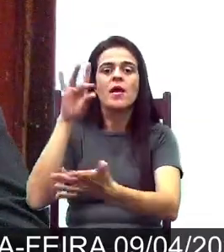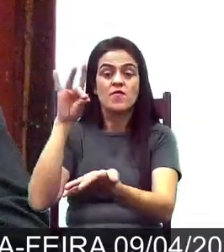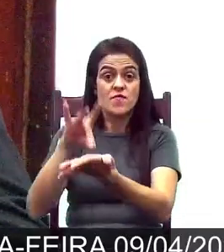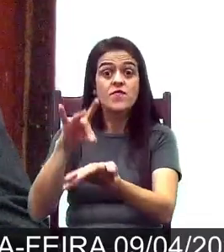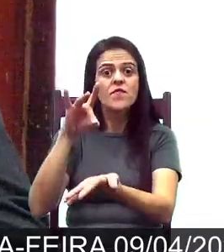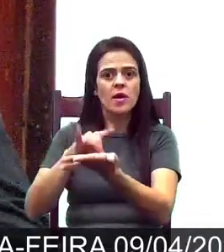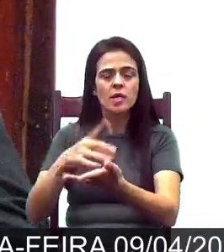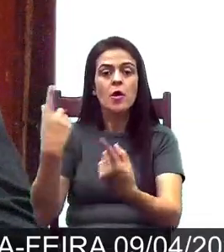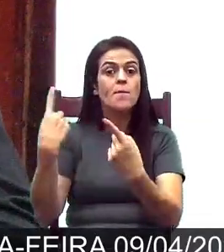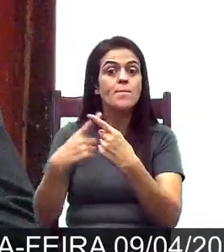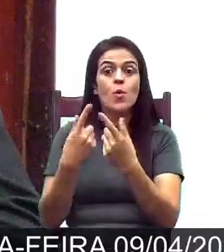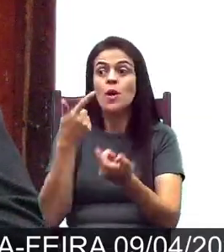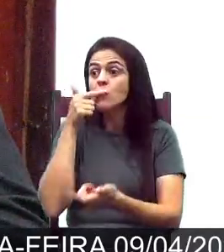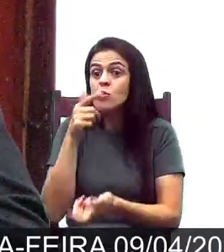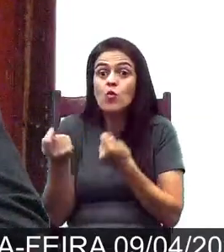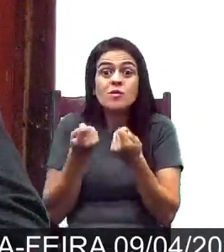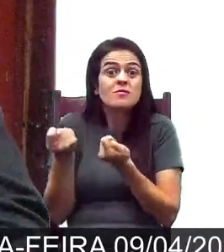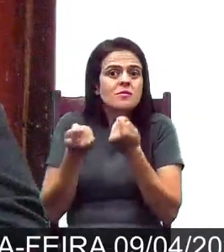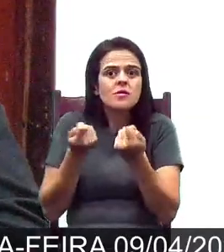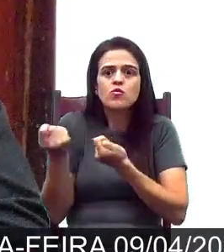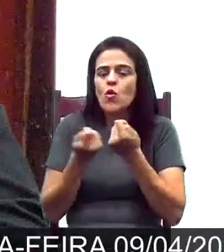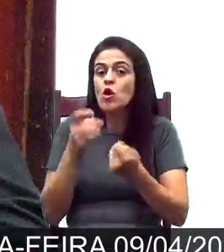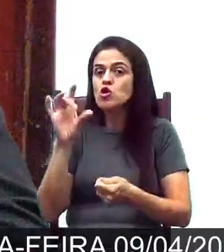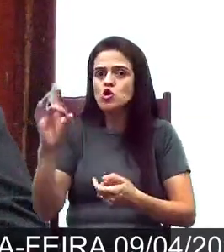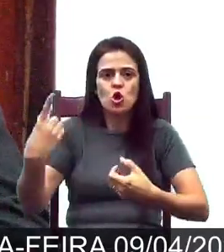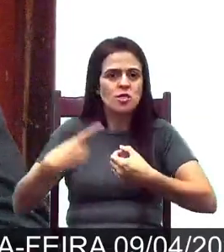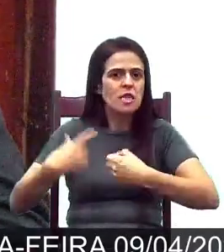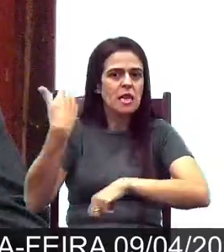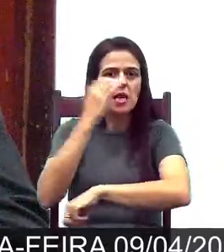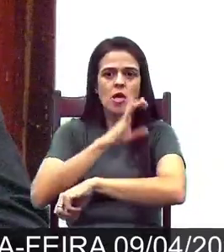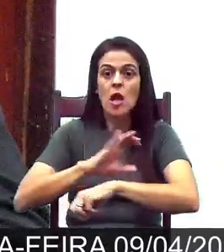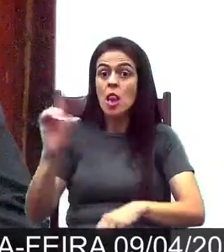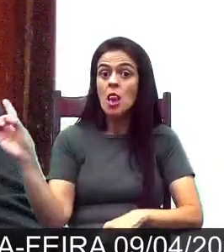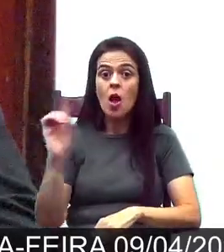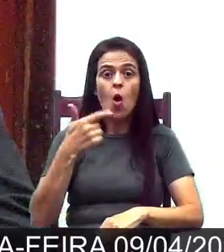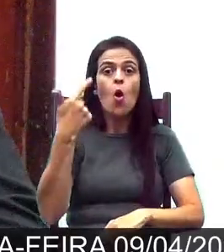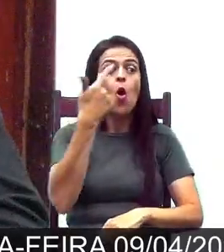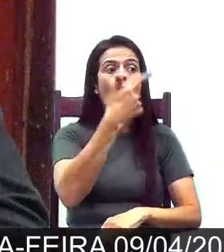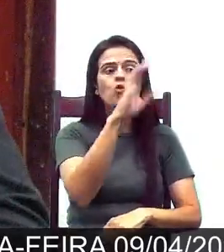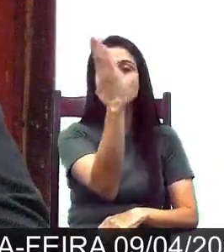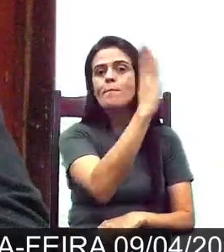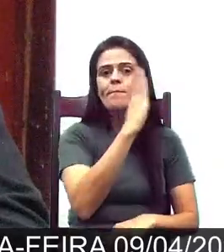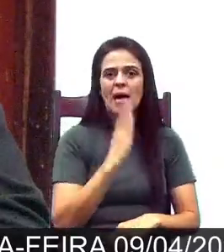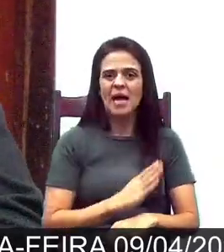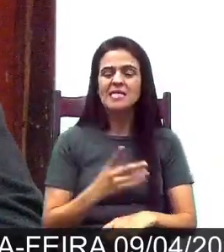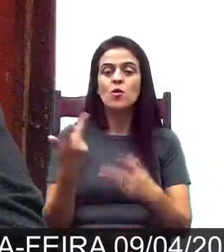está perdendo-se o controle, não só em Catalão, em todo o Brasil, mas